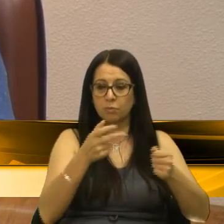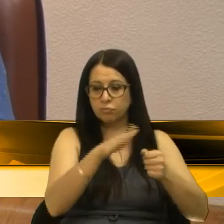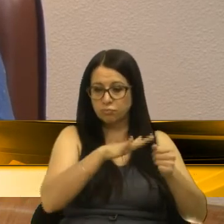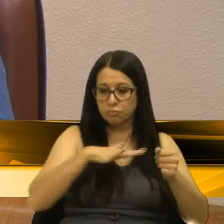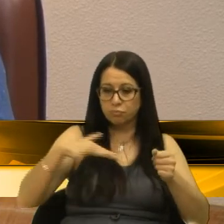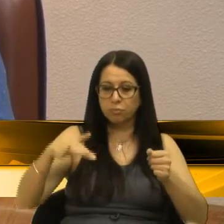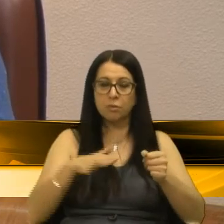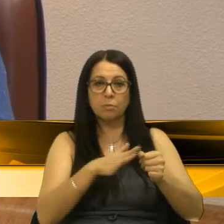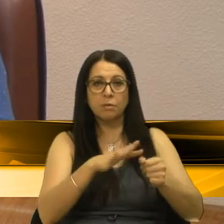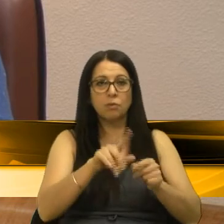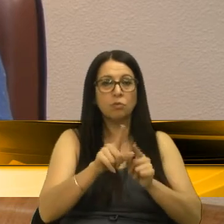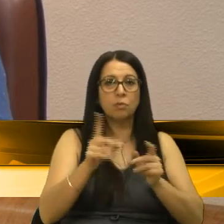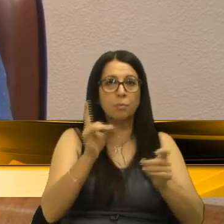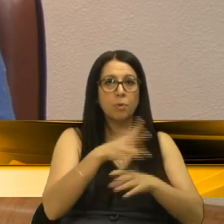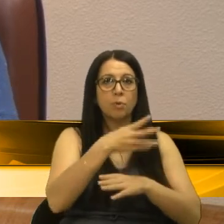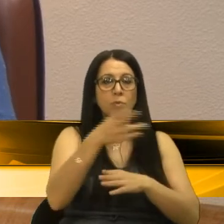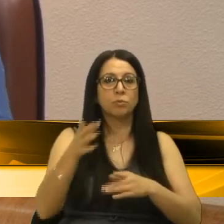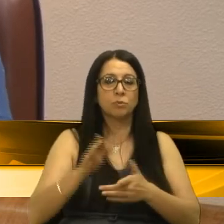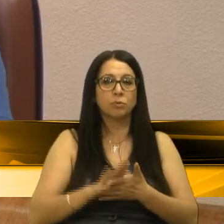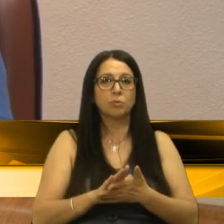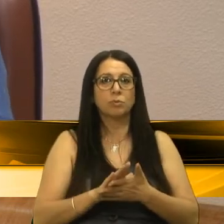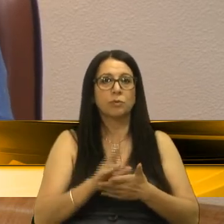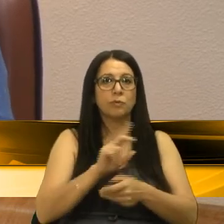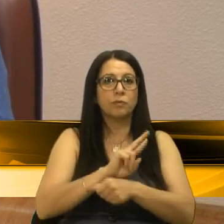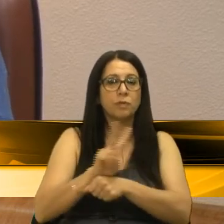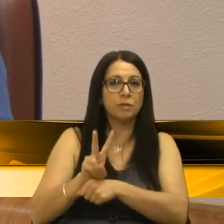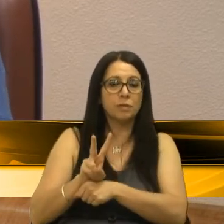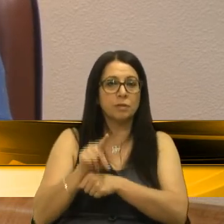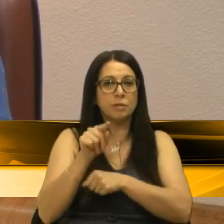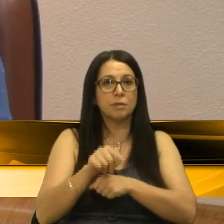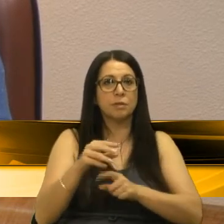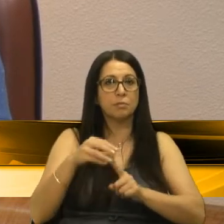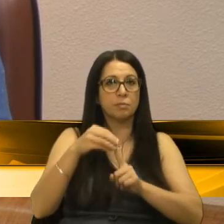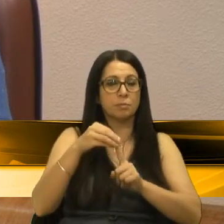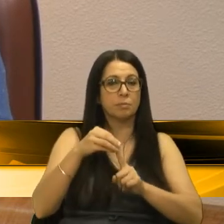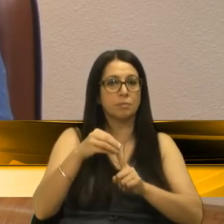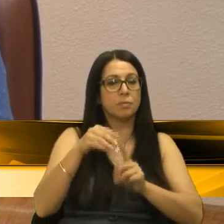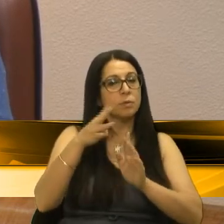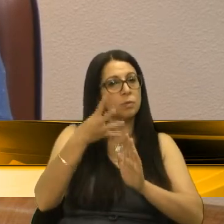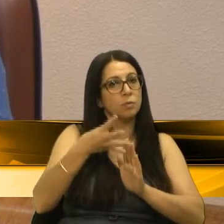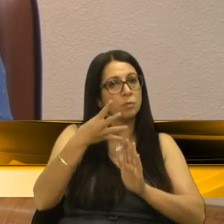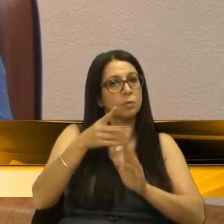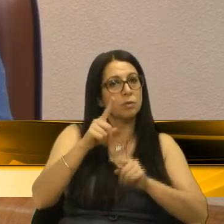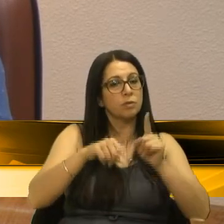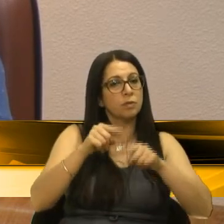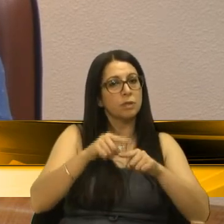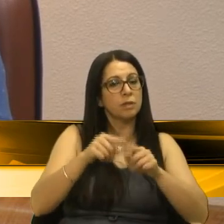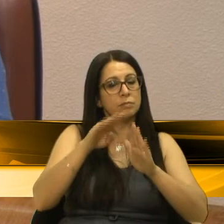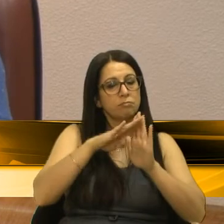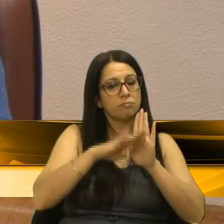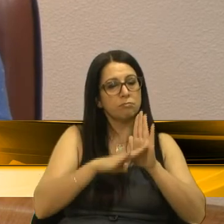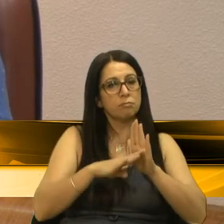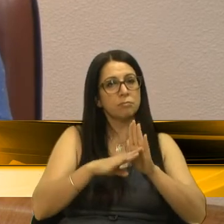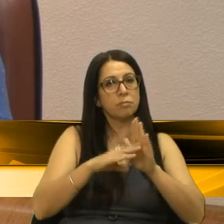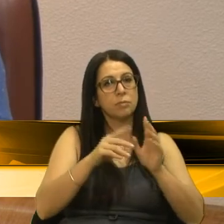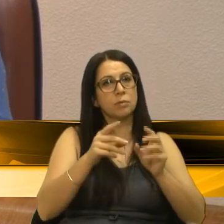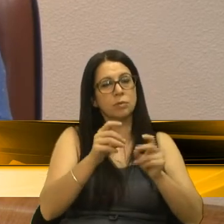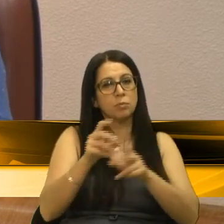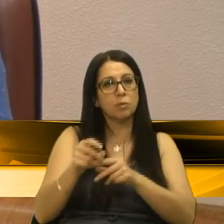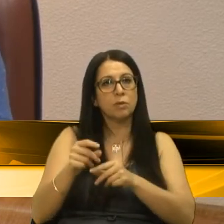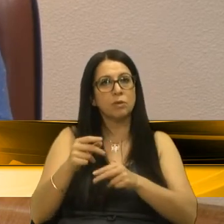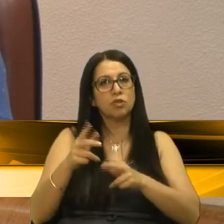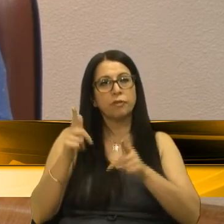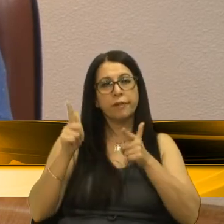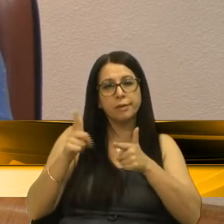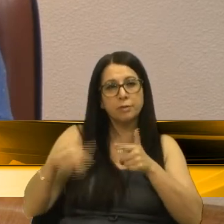contratual mantido à disposição dos órgãos de fiscalização municipal. Quarto, as atividades classificadas no grupo comércio de alimentação associada a diversões previstas no